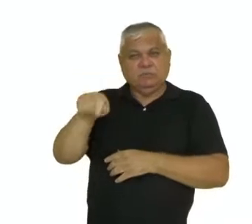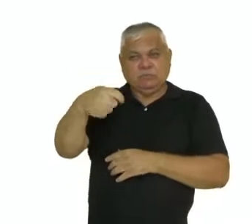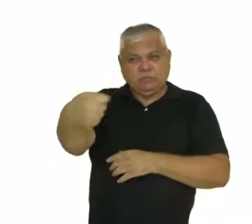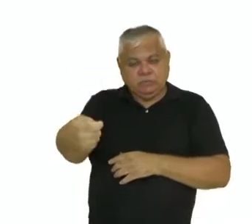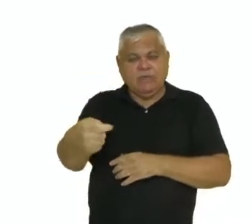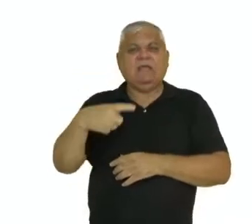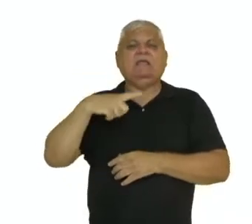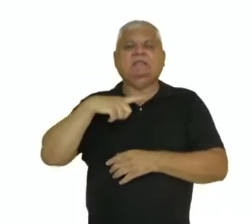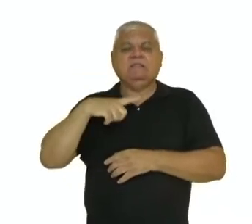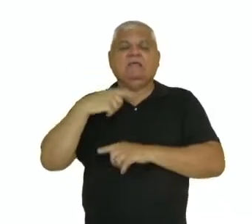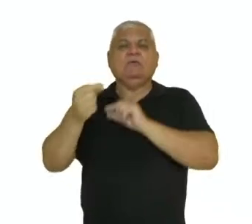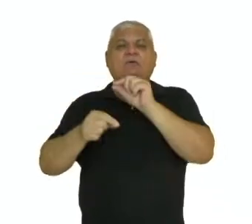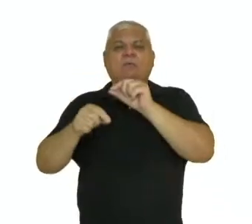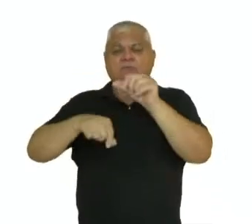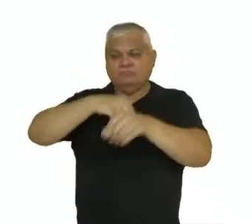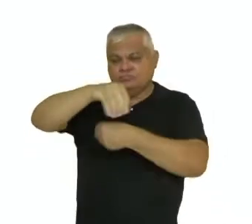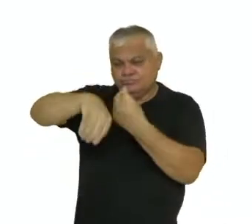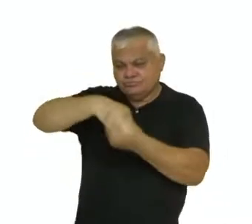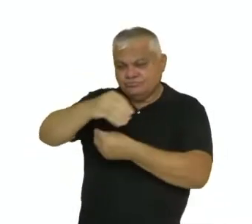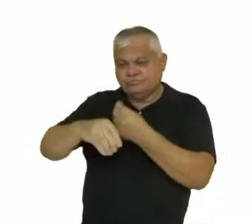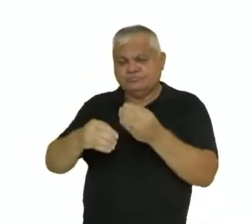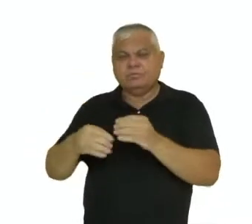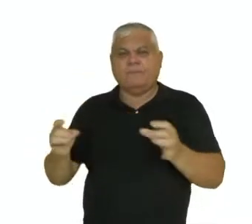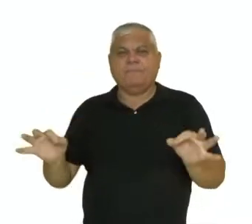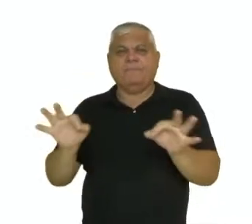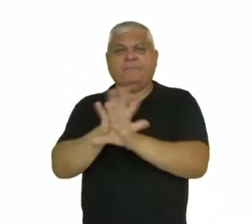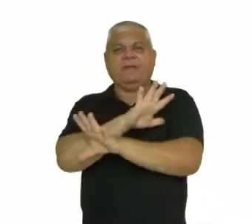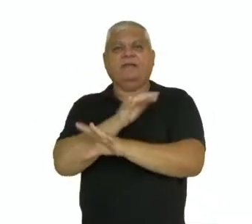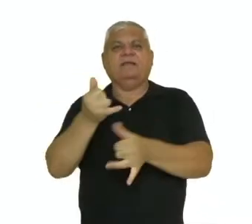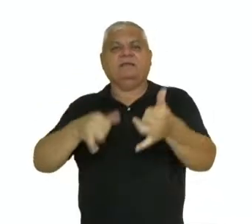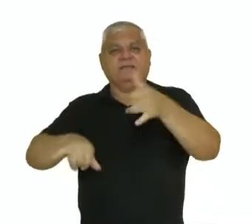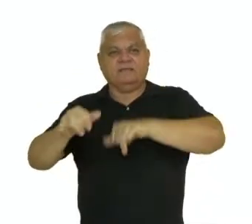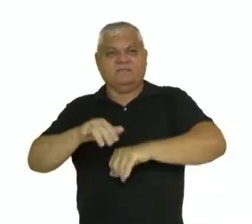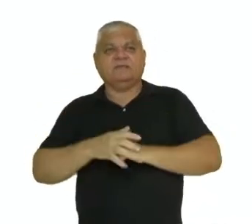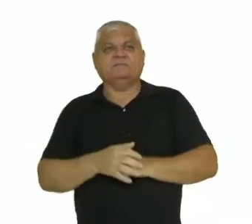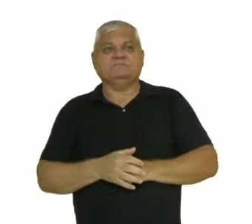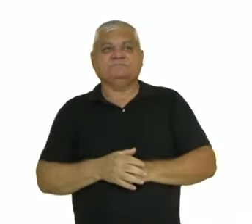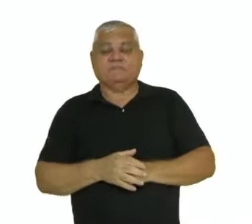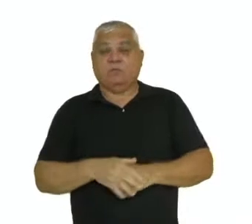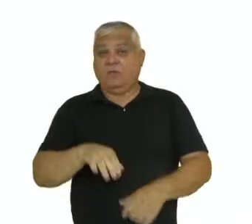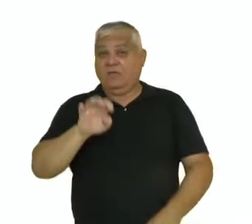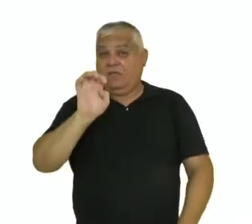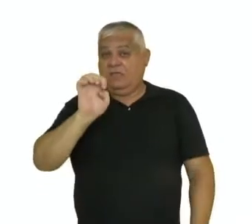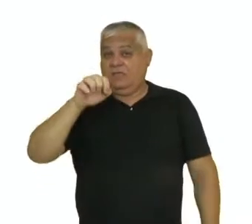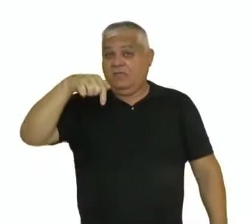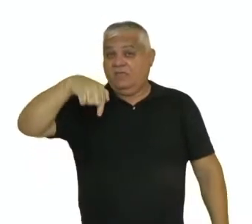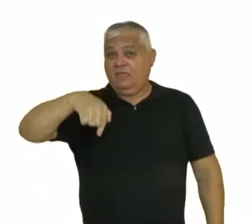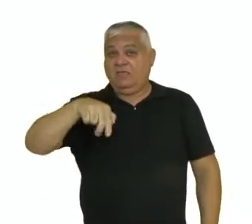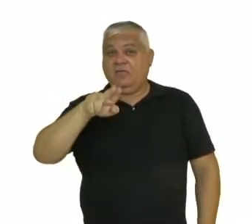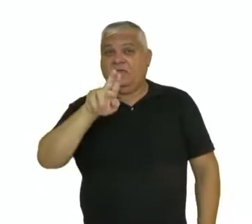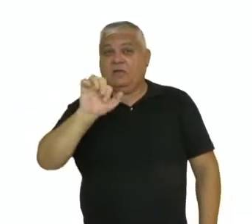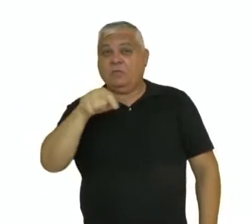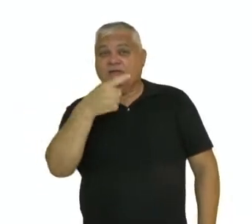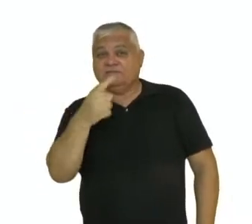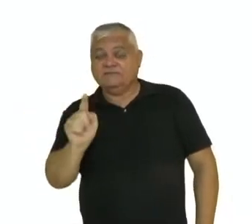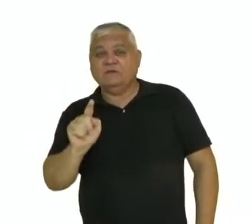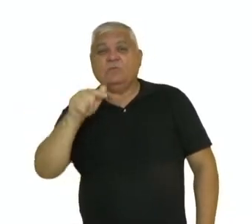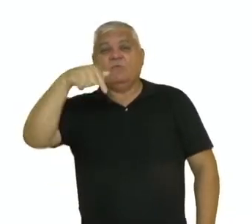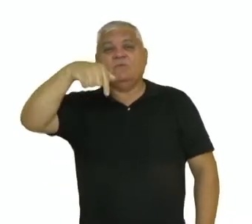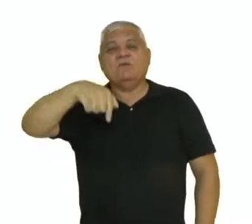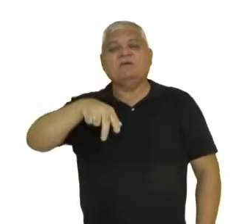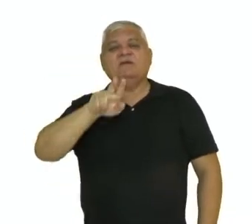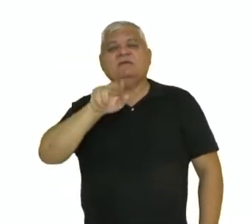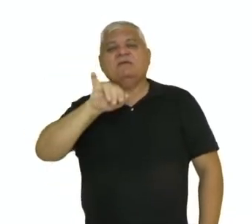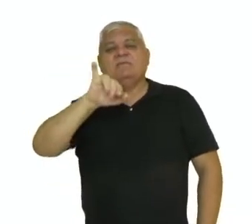das equações químicas. Assim a gente tem o seguinte, ó. Uma equação química é a representação qualitativa e